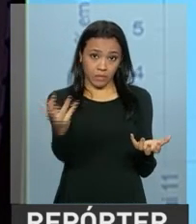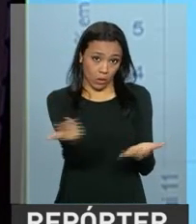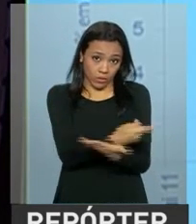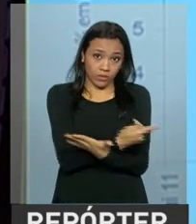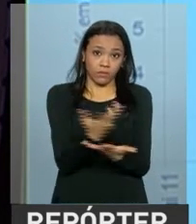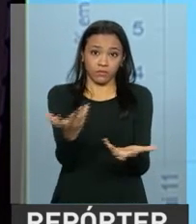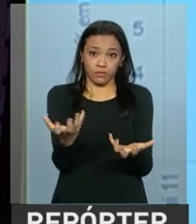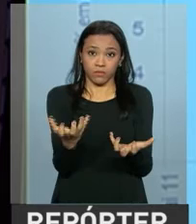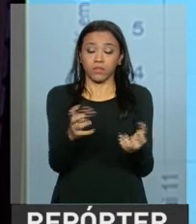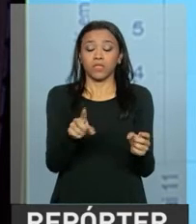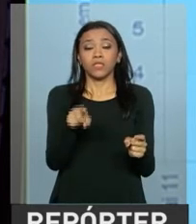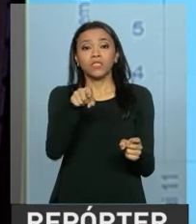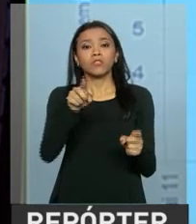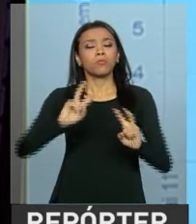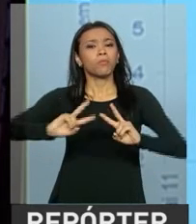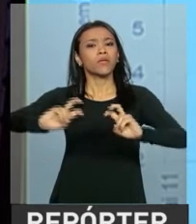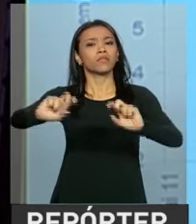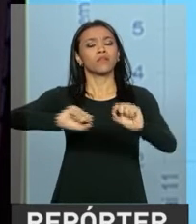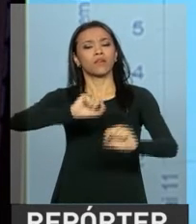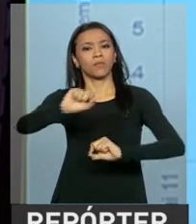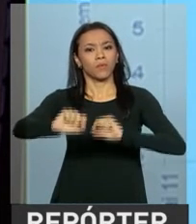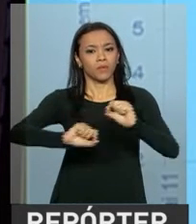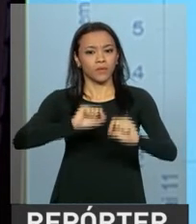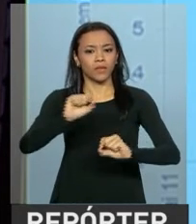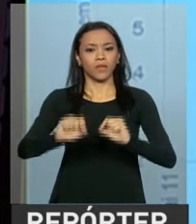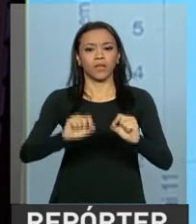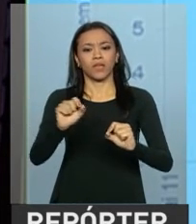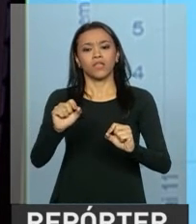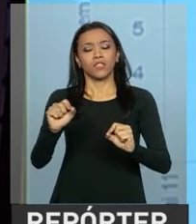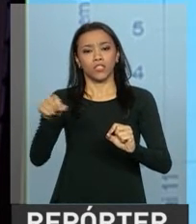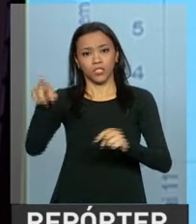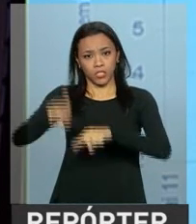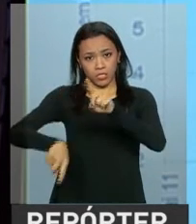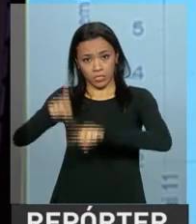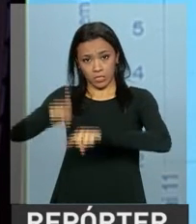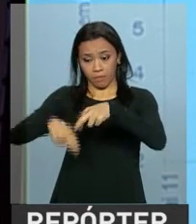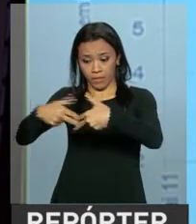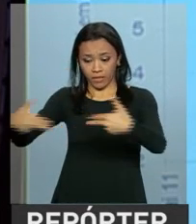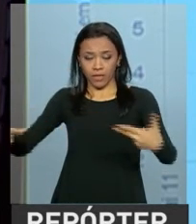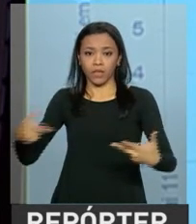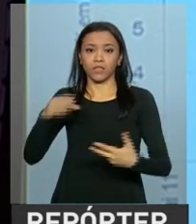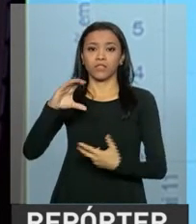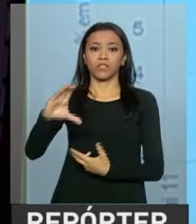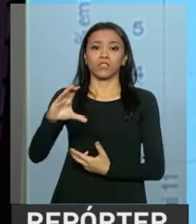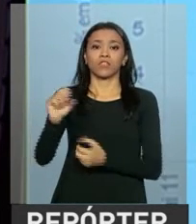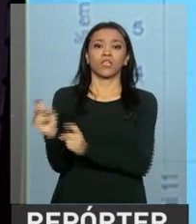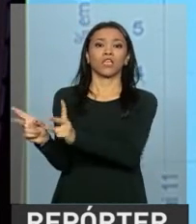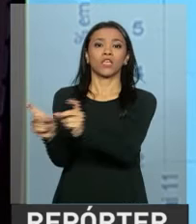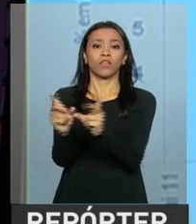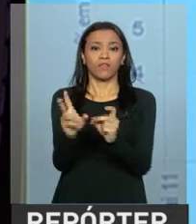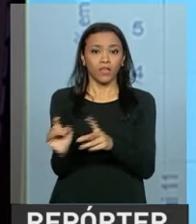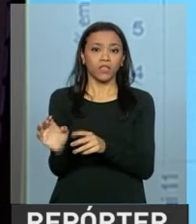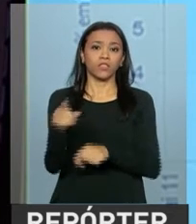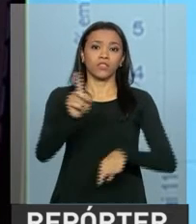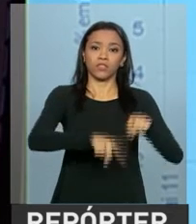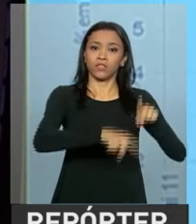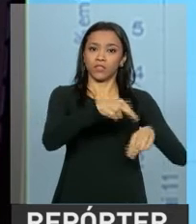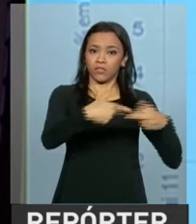Isso também se observa do ponto de vista de comercializáveis e não comercializáveis. Os comercializáveis apresentaram